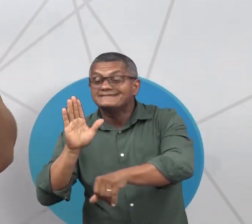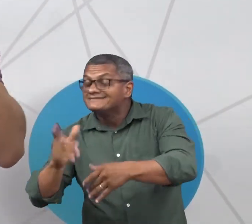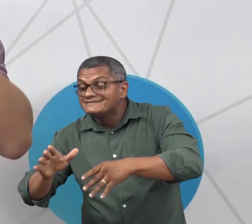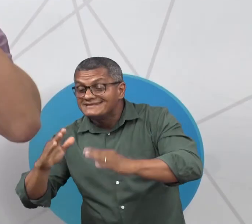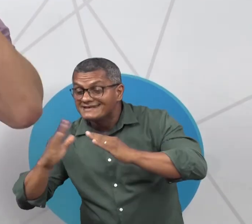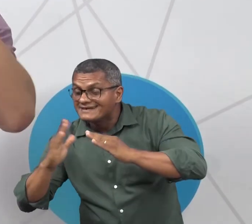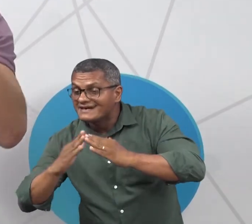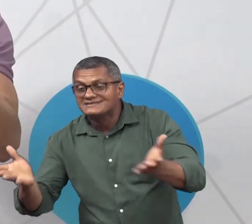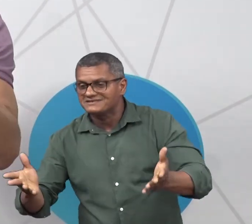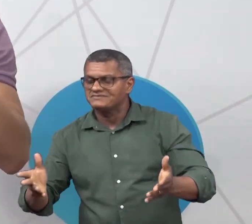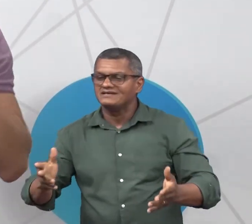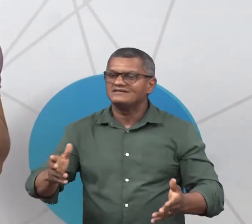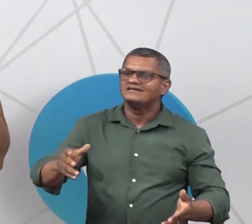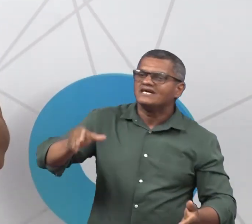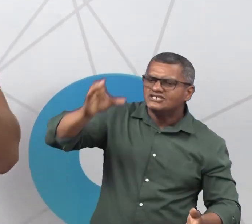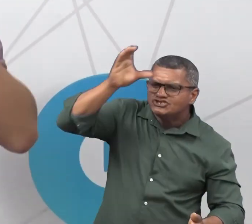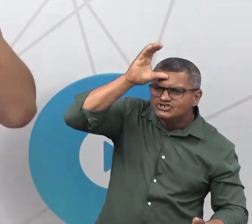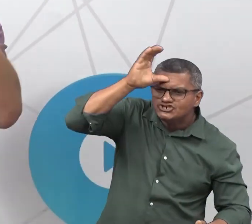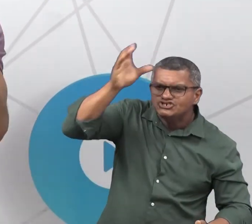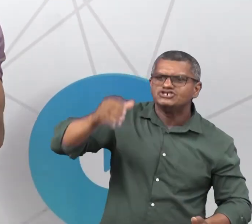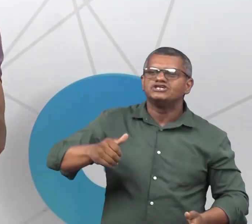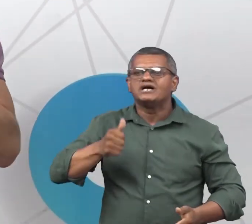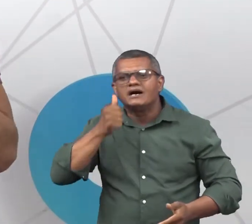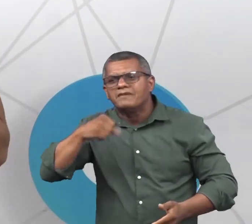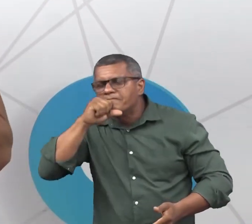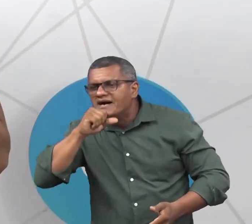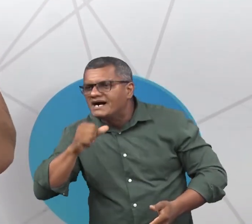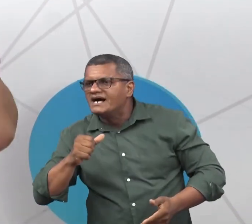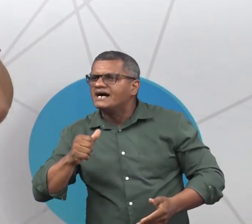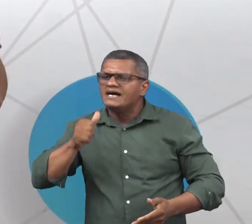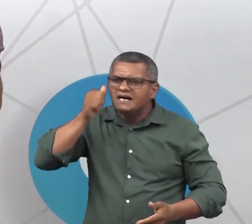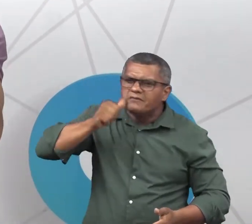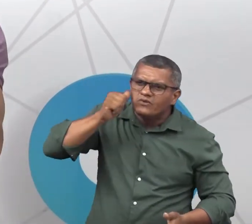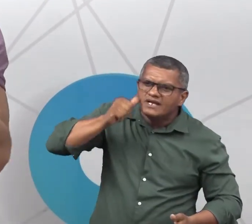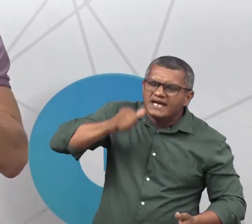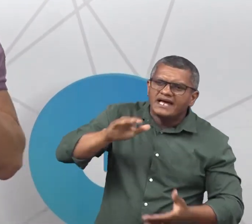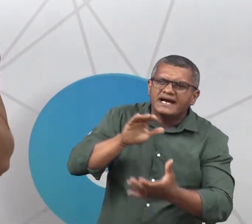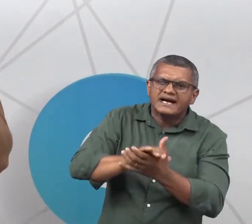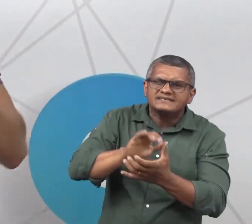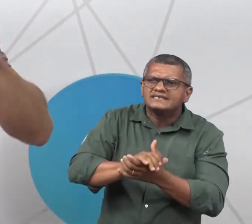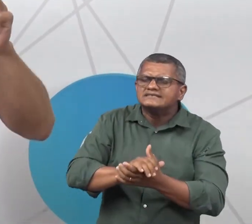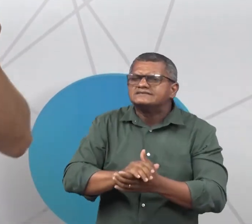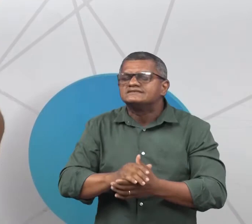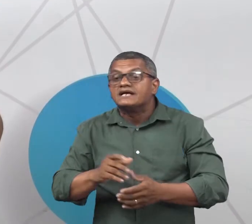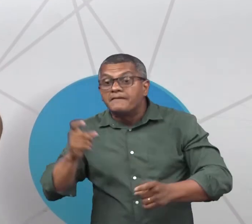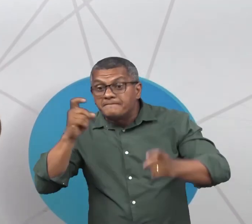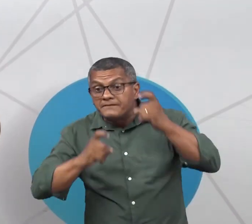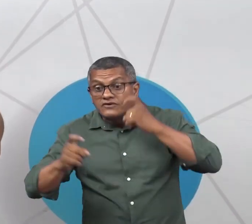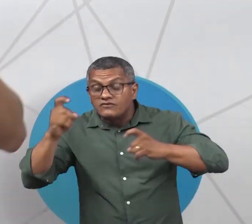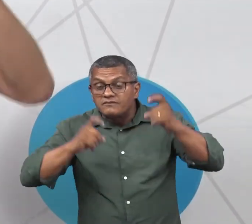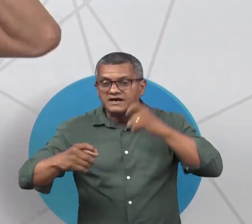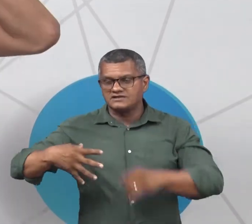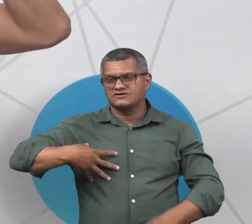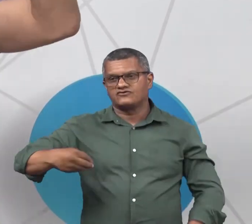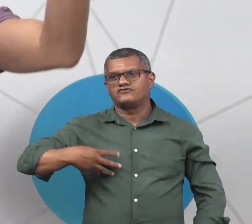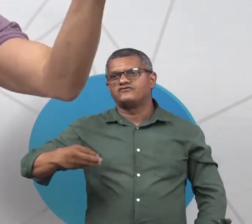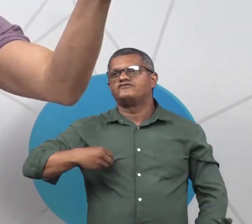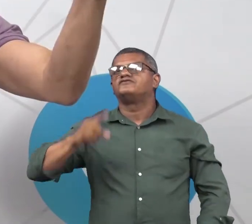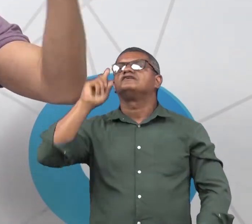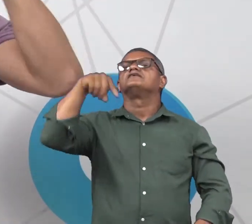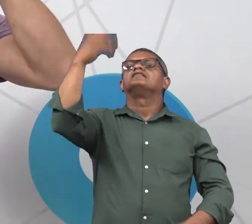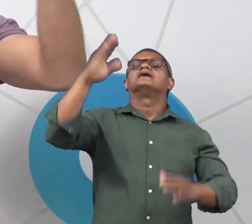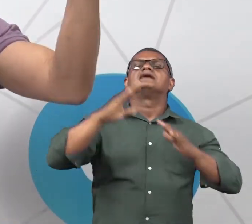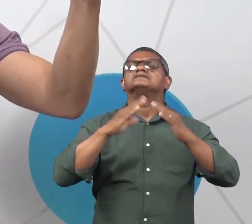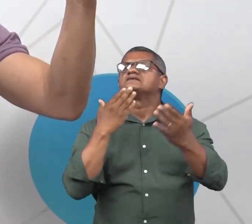Ou seja, é a sua mãe, é a sua tia, né? É a sua esposa que está ali preocupada com o filho